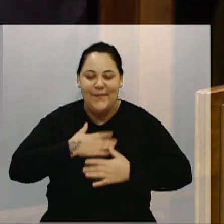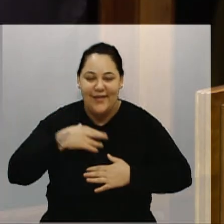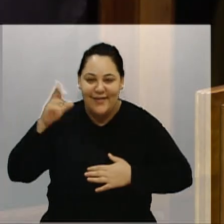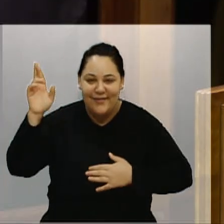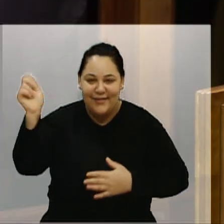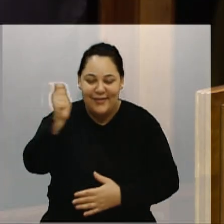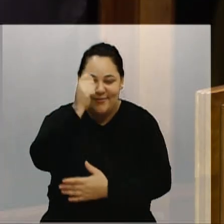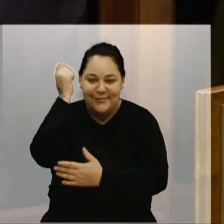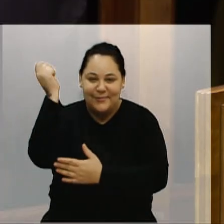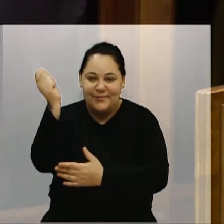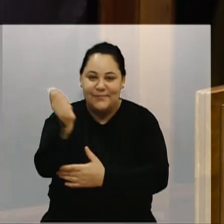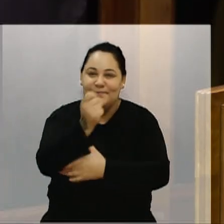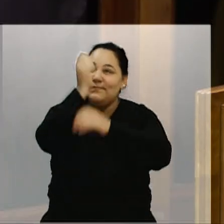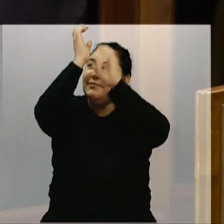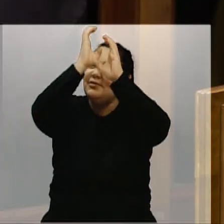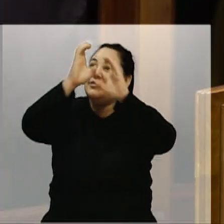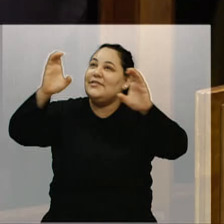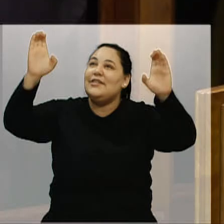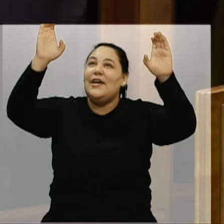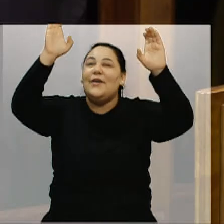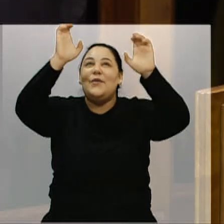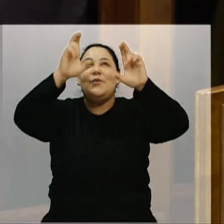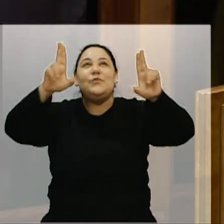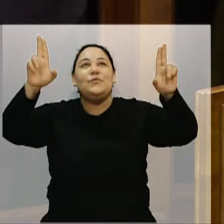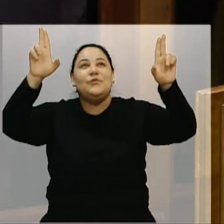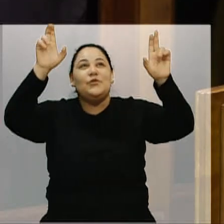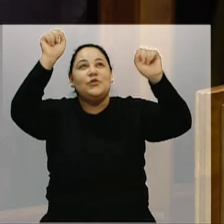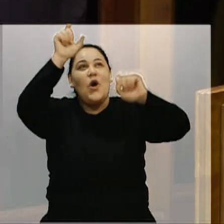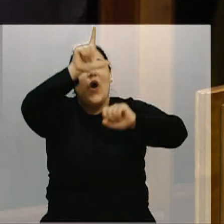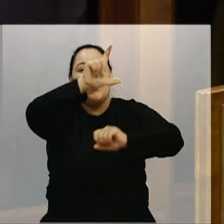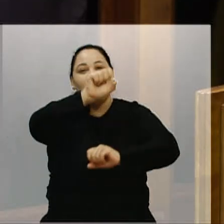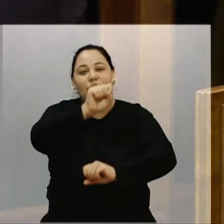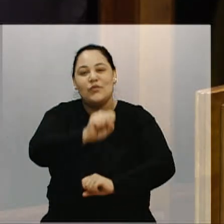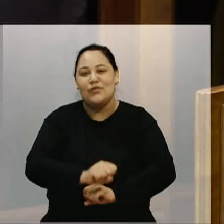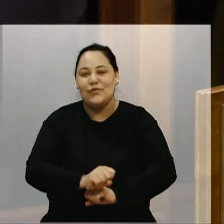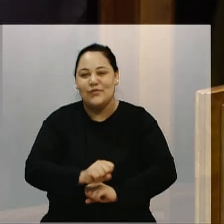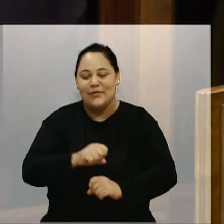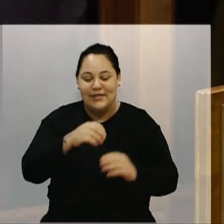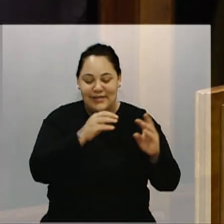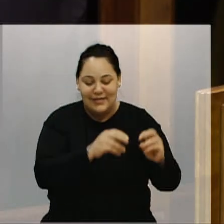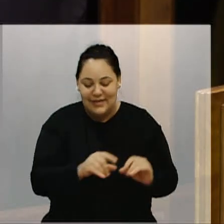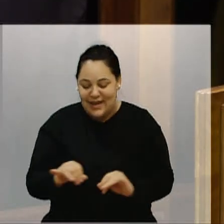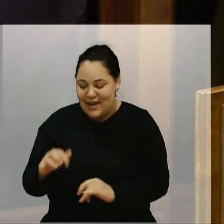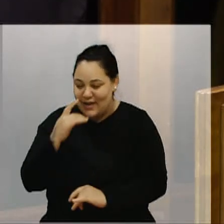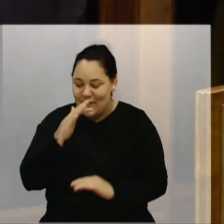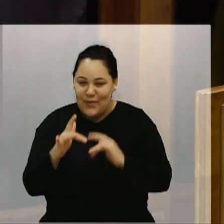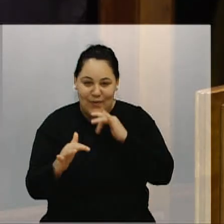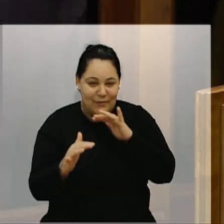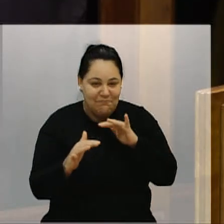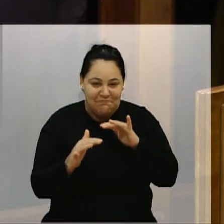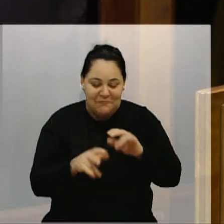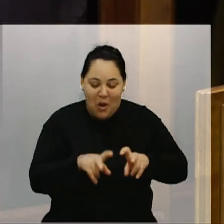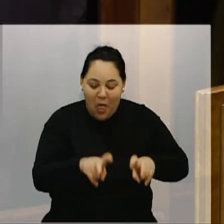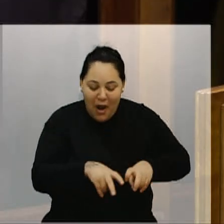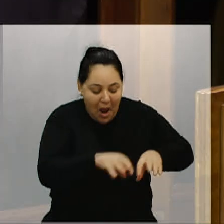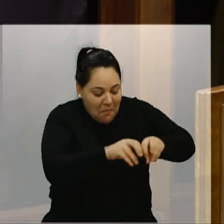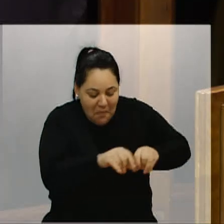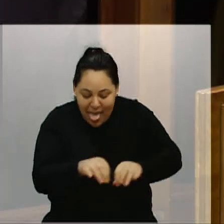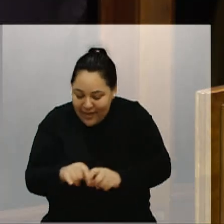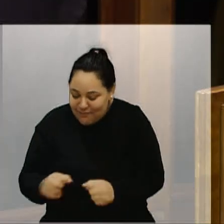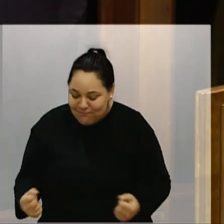do Sul, céu, sol, sul, Reicô, onde